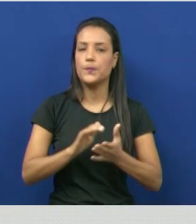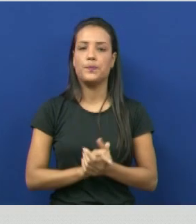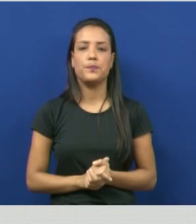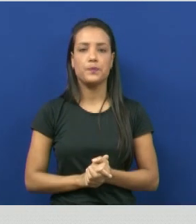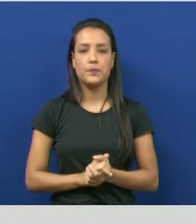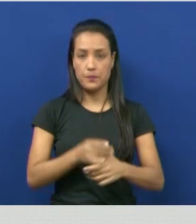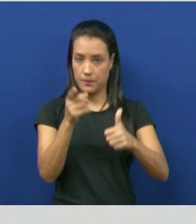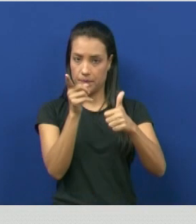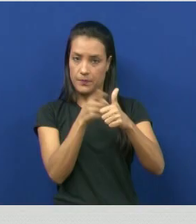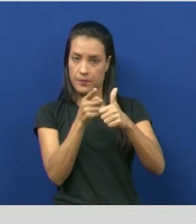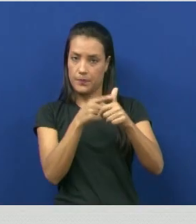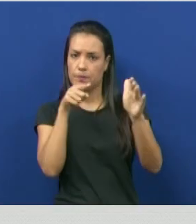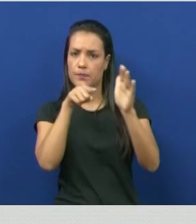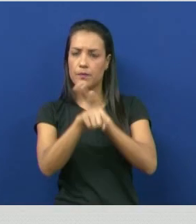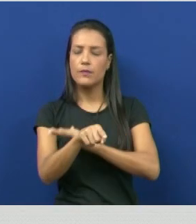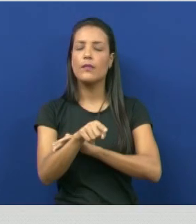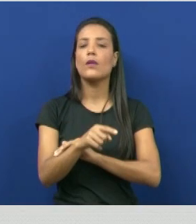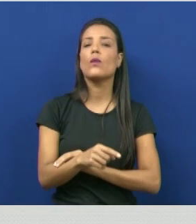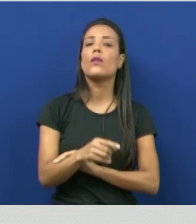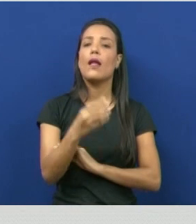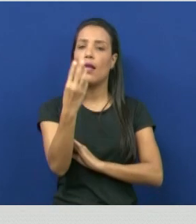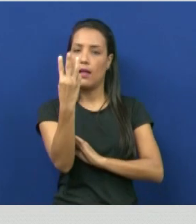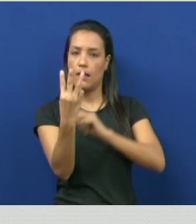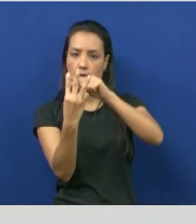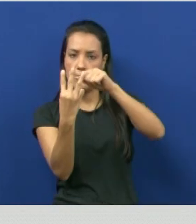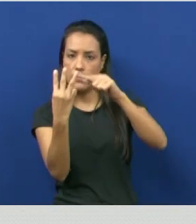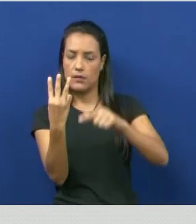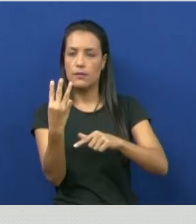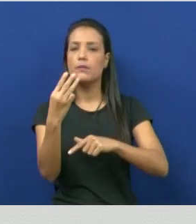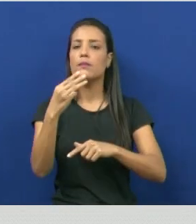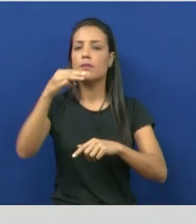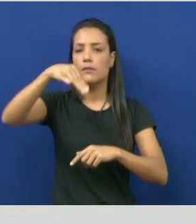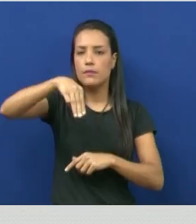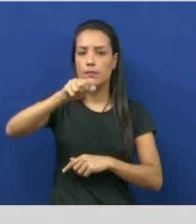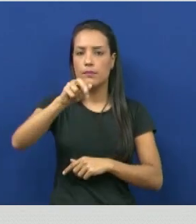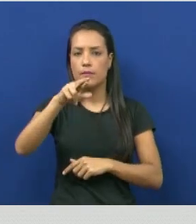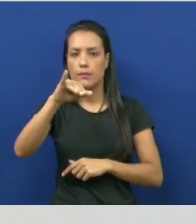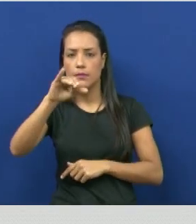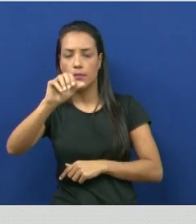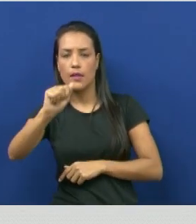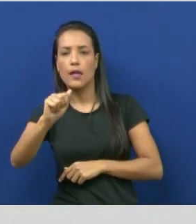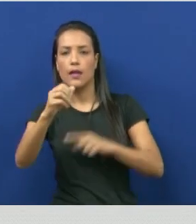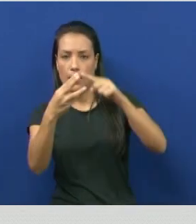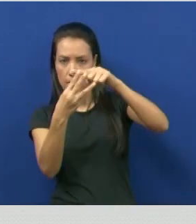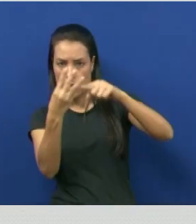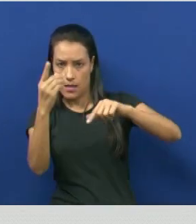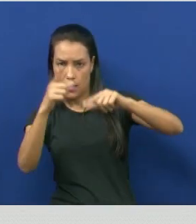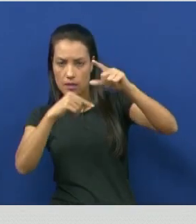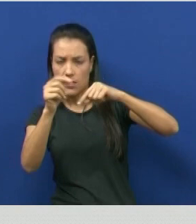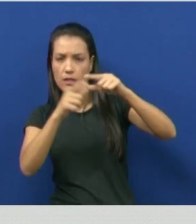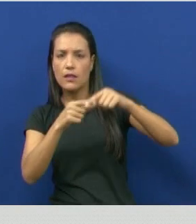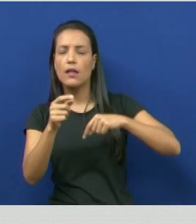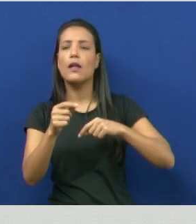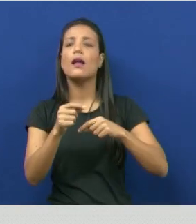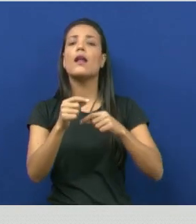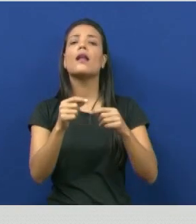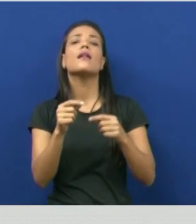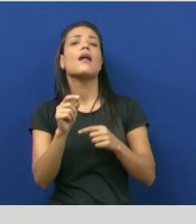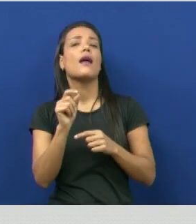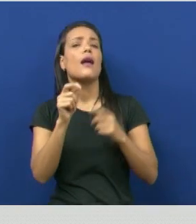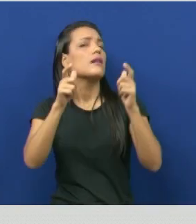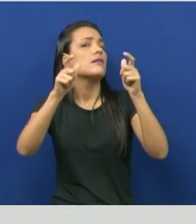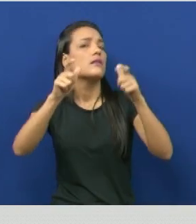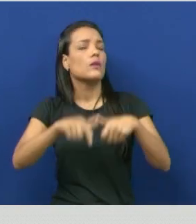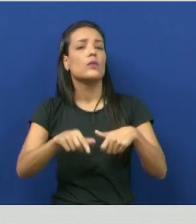diz o seguinte: as Três Marias fazem parte de qual constelação? As Três Marias são quando a gente tem aí três estrelas